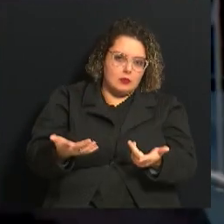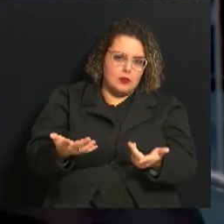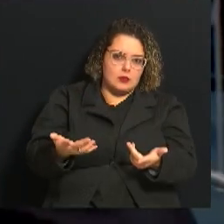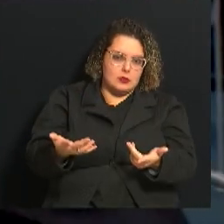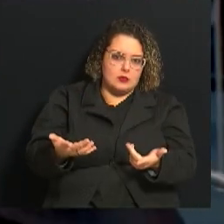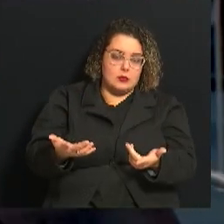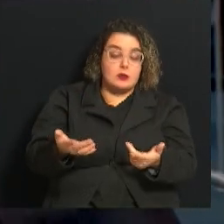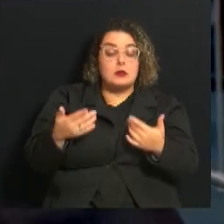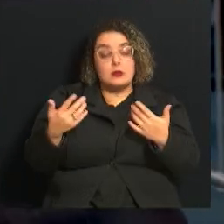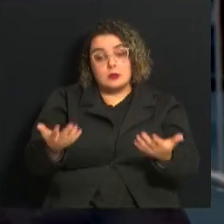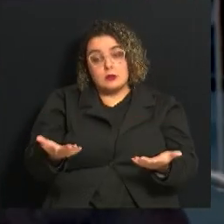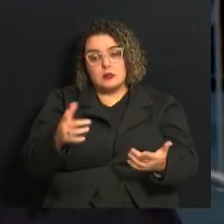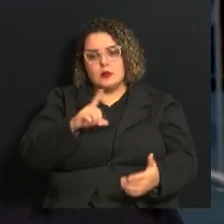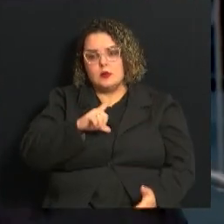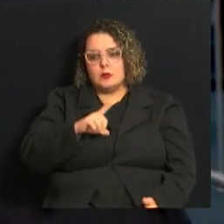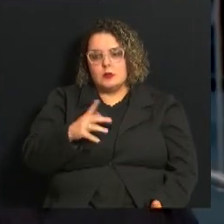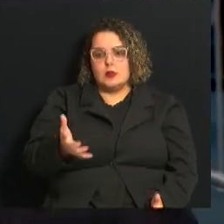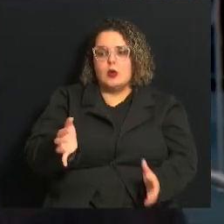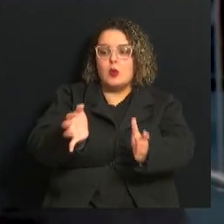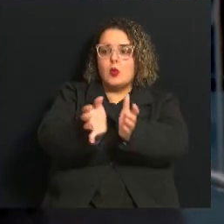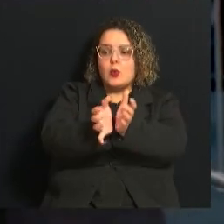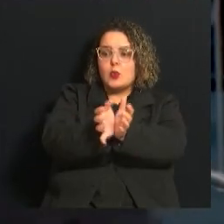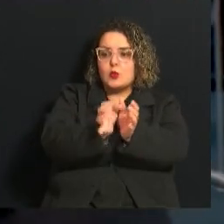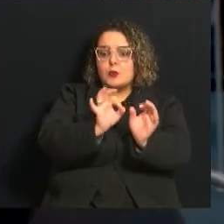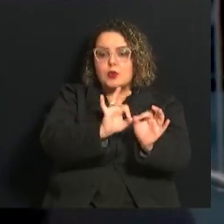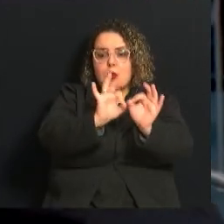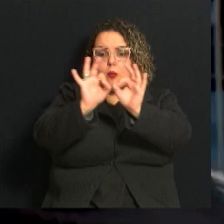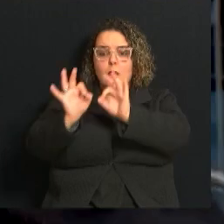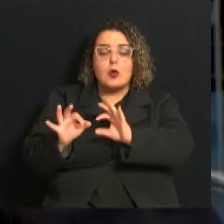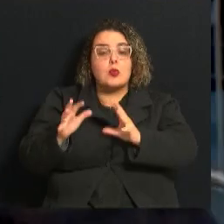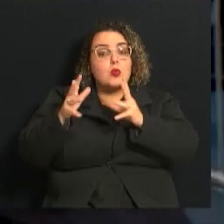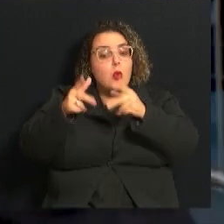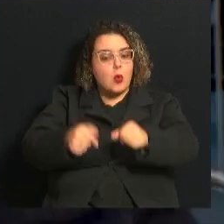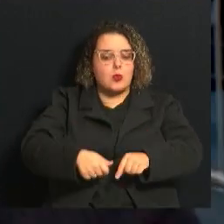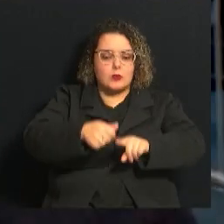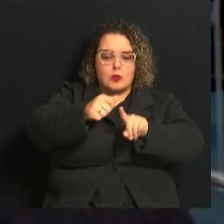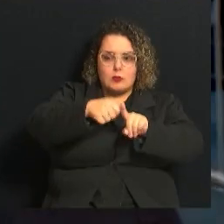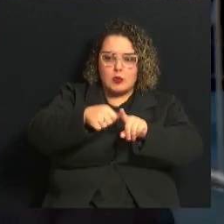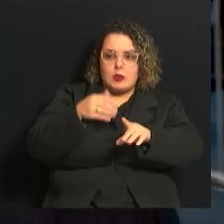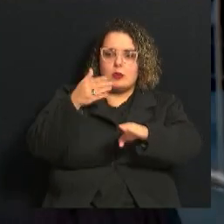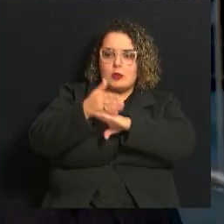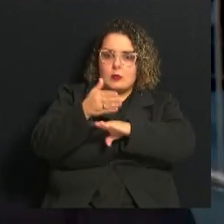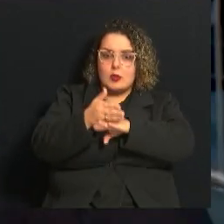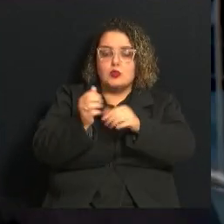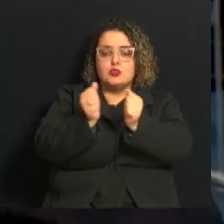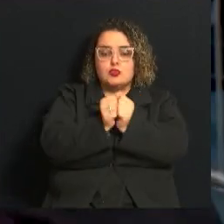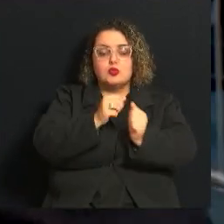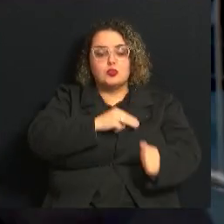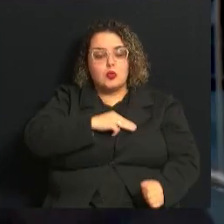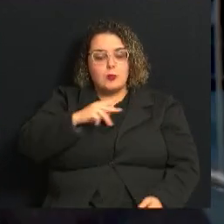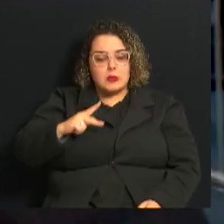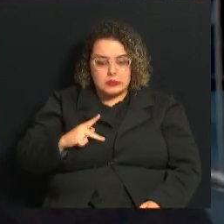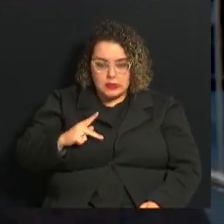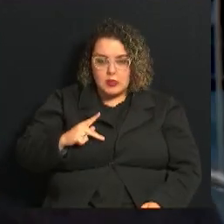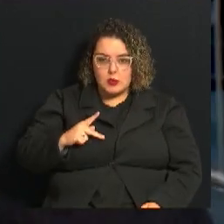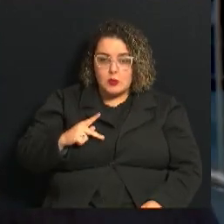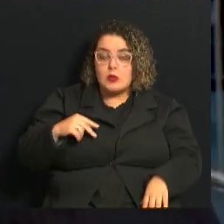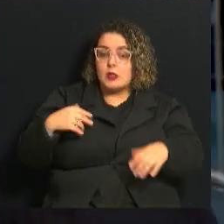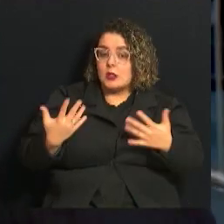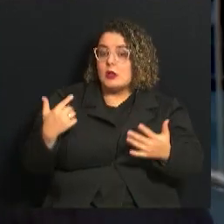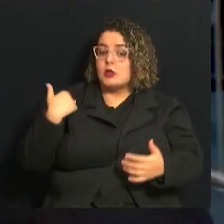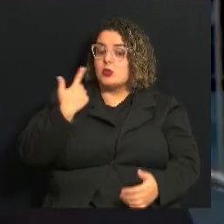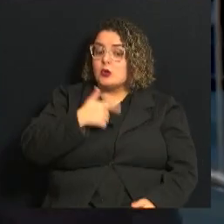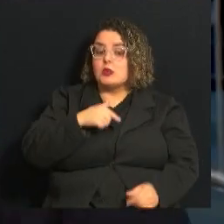a gente tem um grupo que acompanha isso todo mês que nós participamos junto com o ministério público e nós estamos